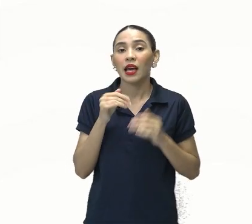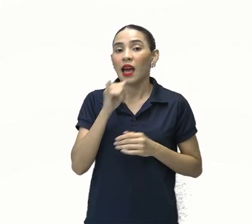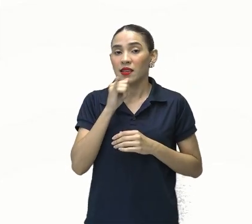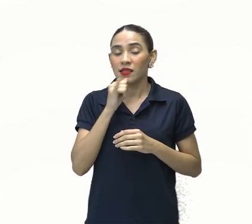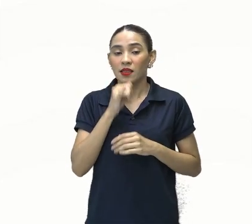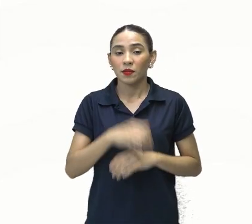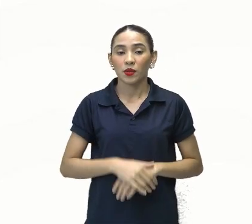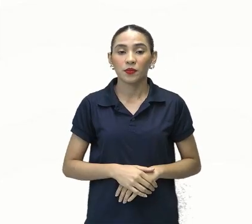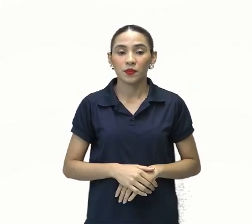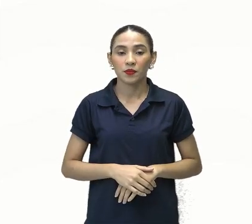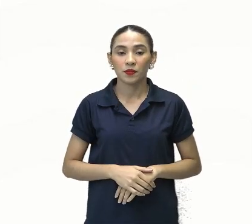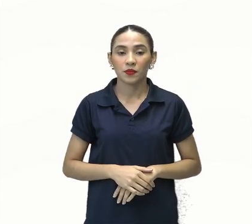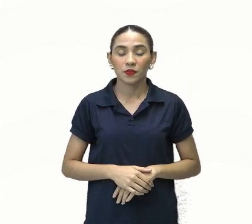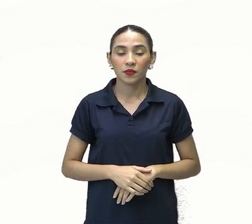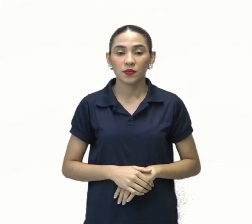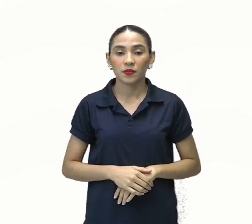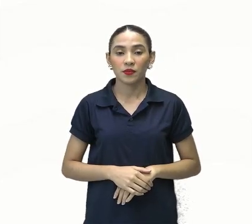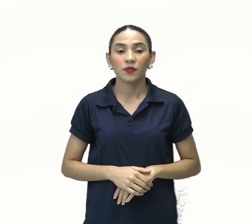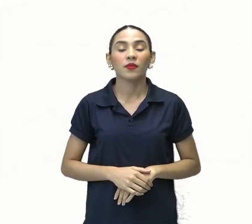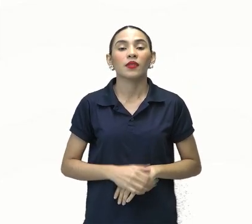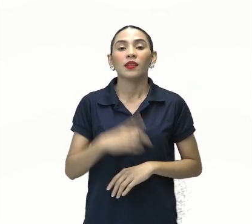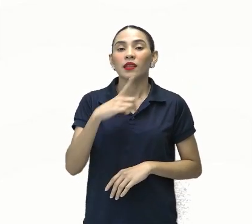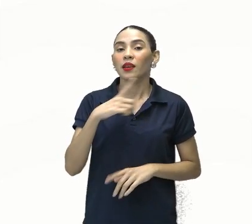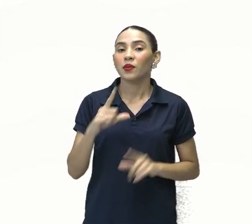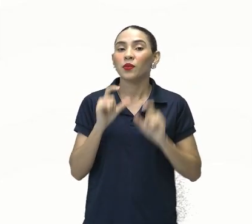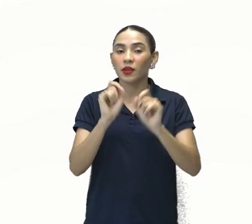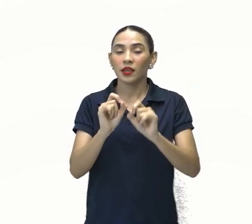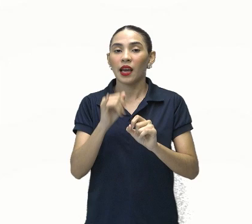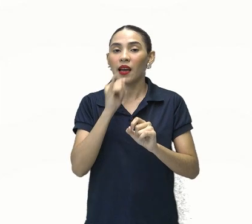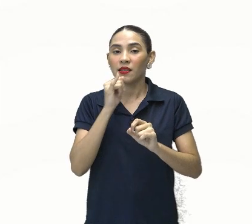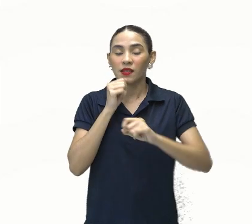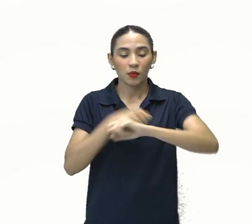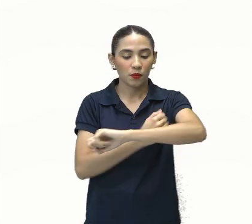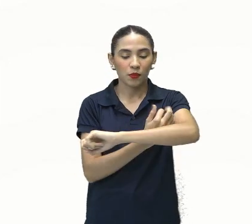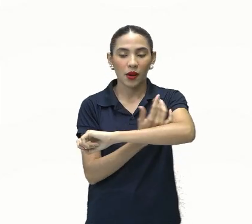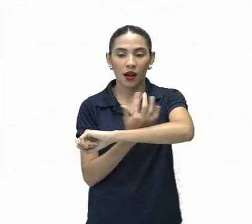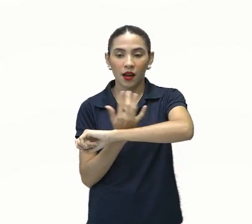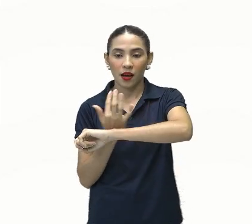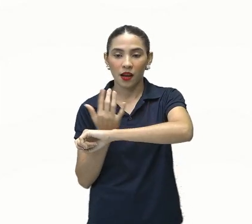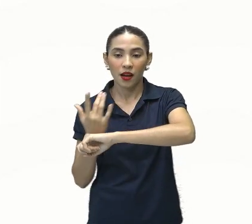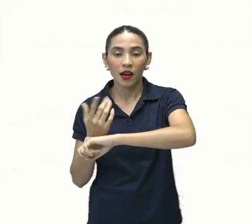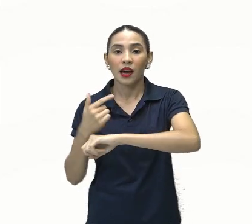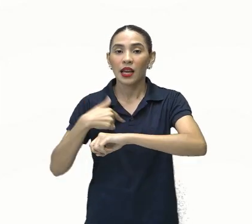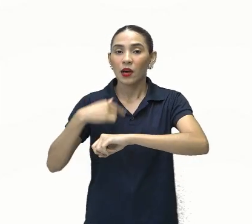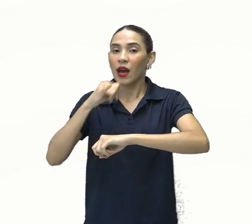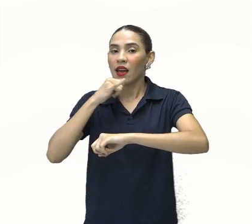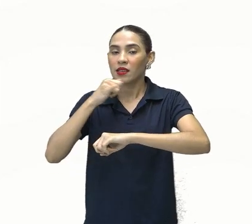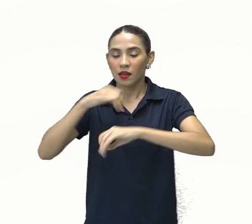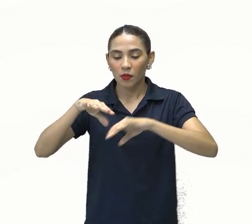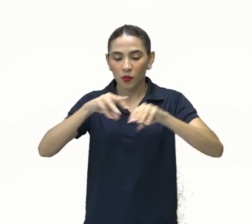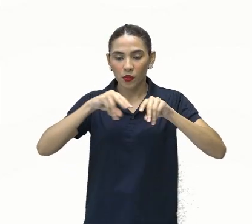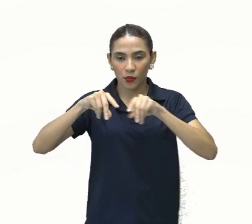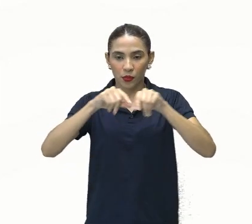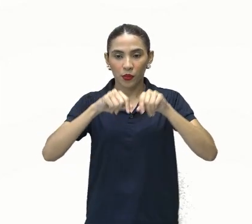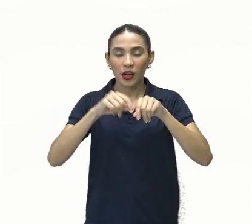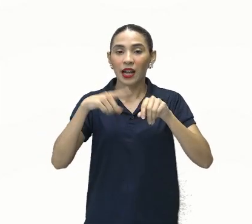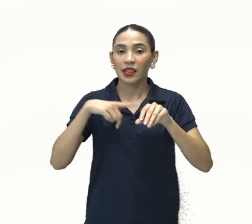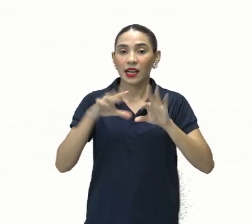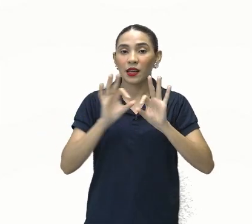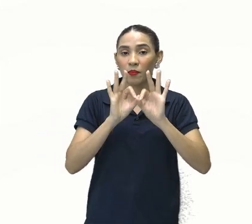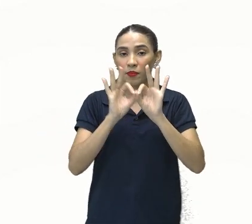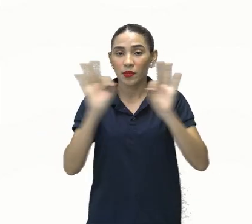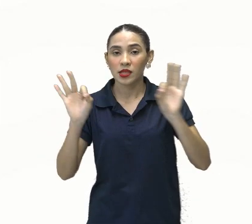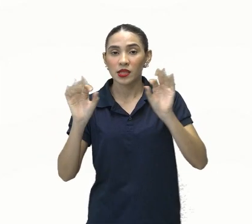do nosso exemplo, né? Eu tenho um pomar que eu vou adubar ele e ele tem uma medida